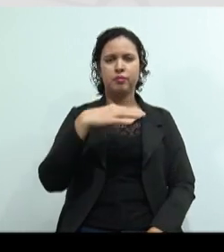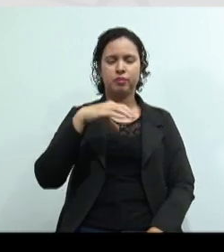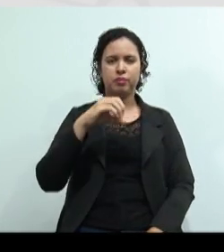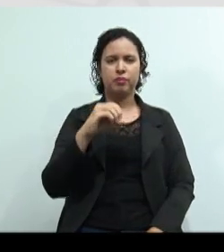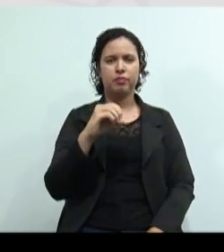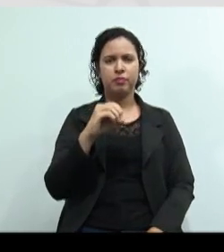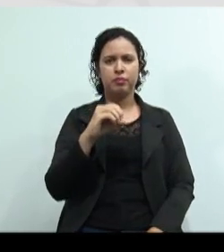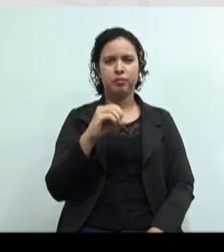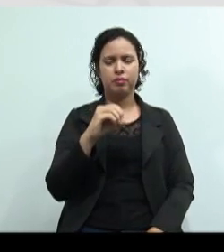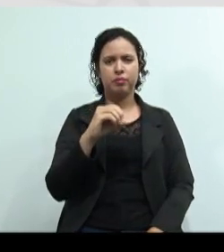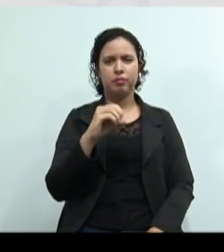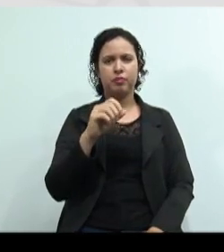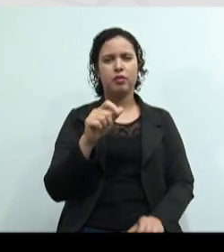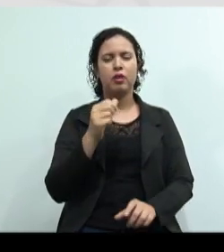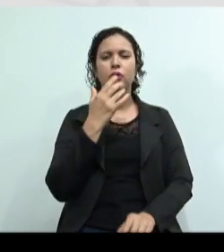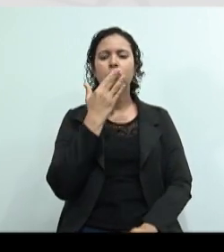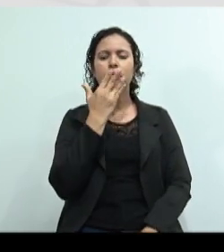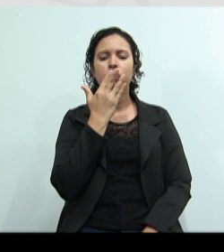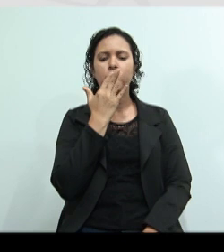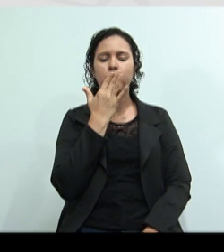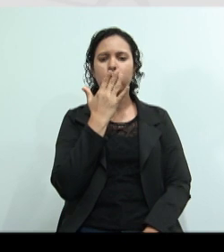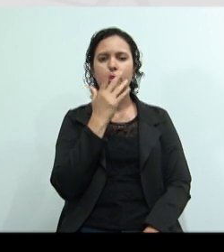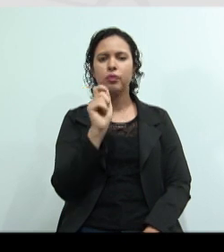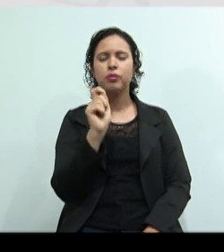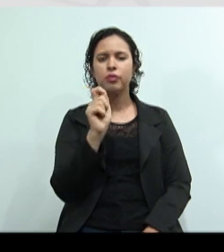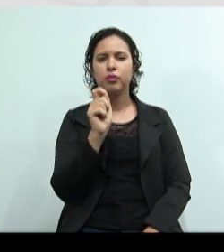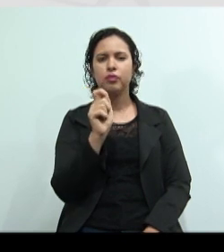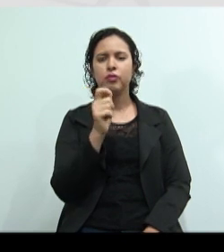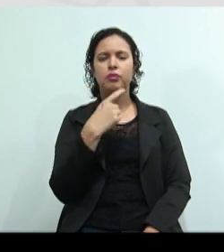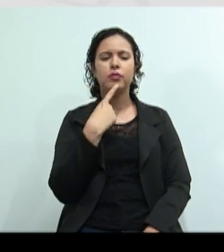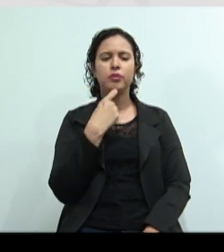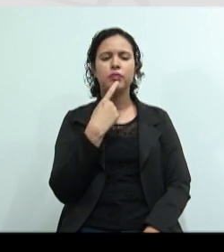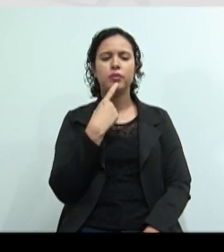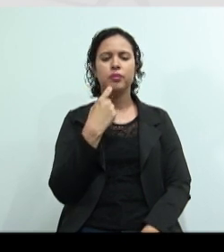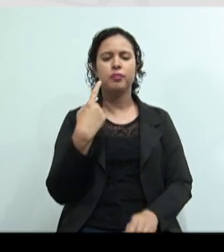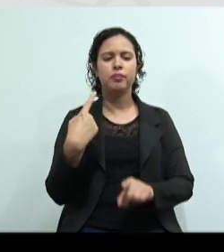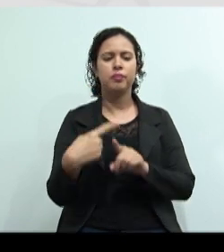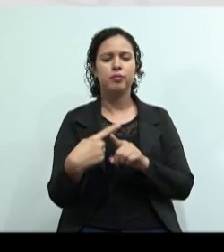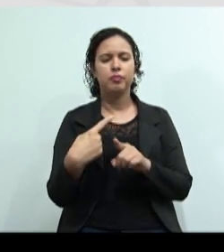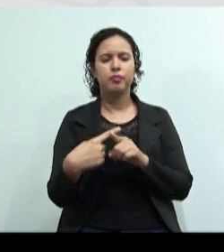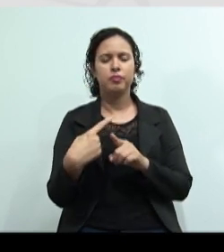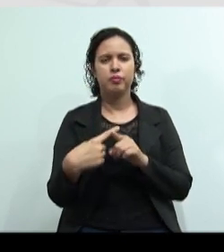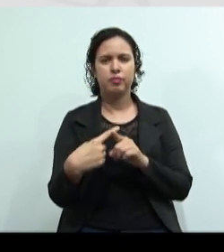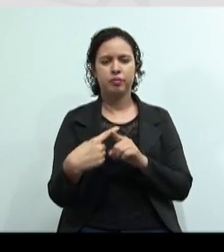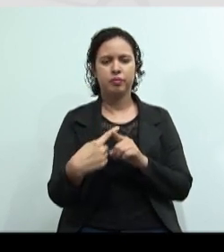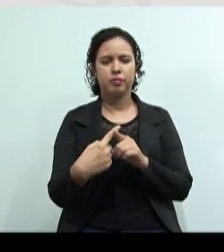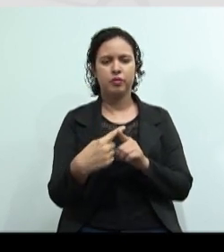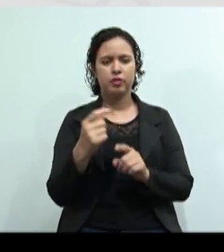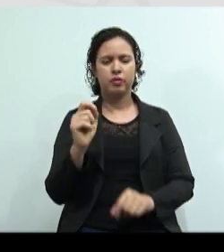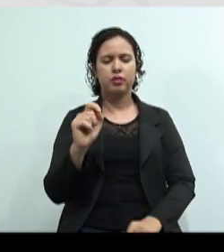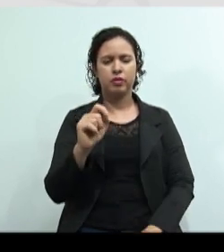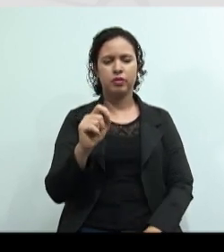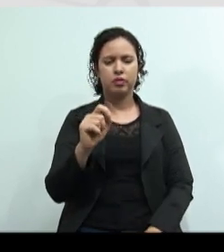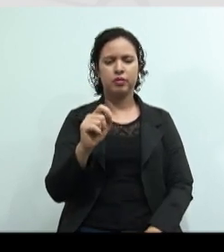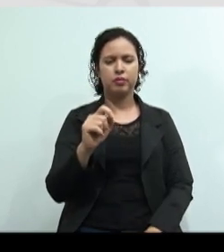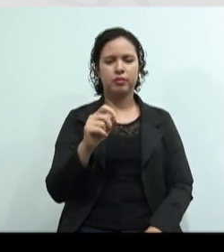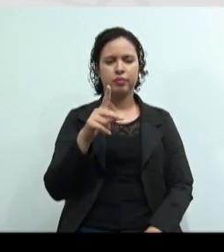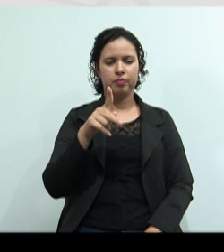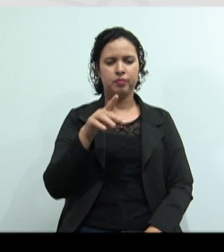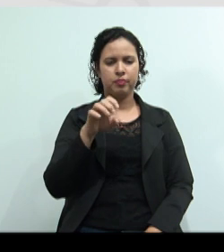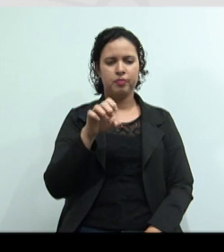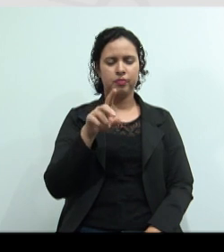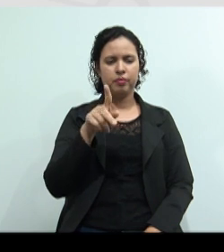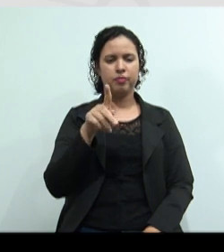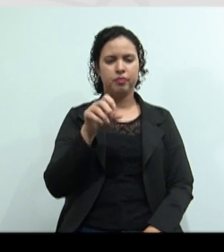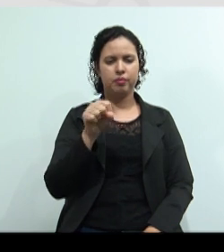de que cor? Vermelho. Por quê? Olha o detalhe lá em cima. O que é PEPS? Primeiro a entrar, primeiro